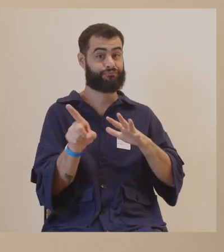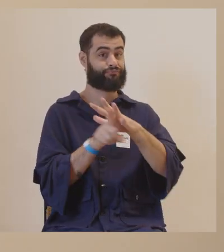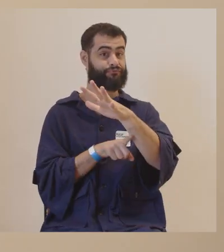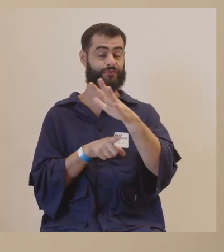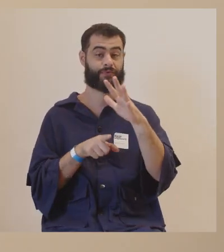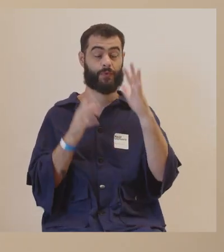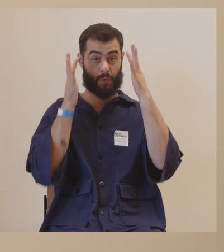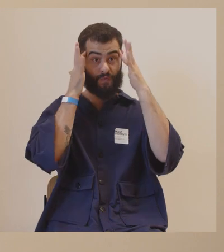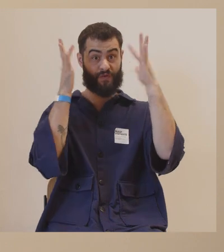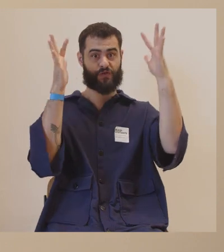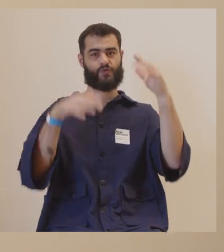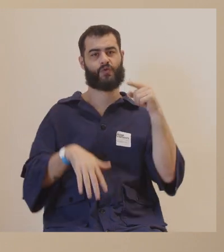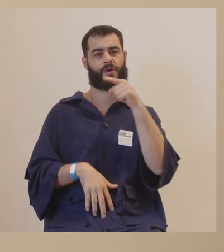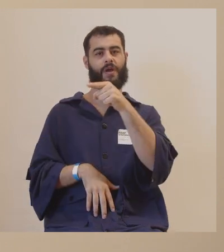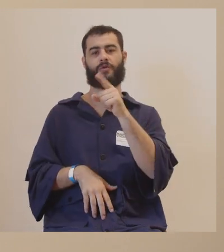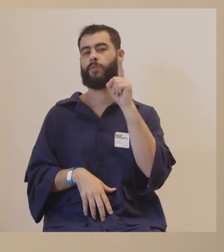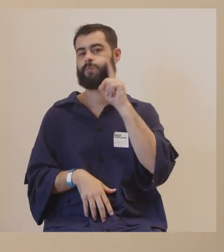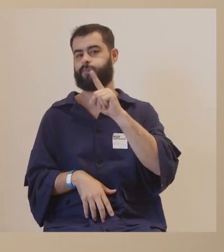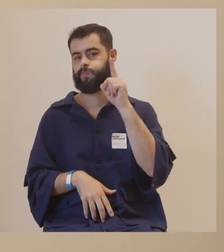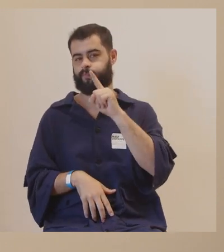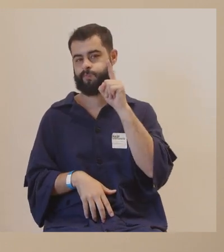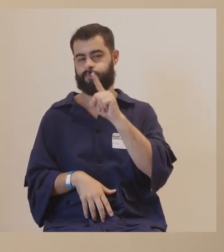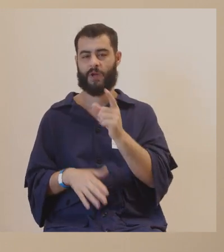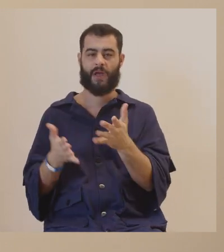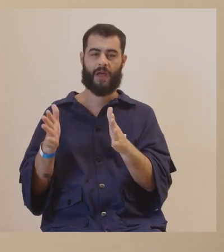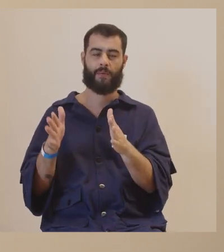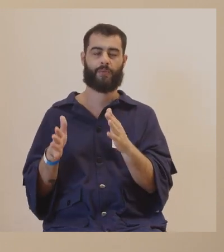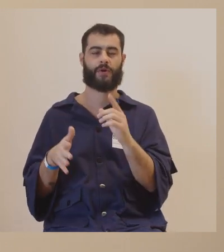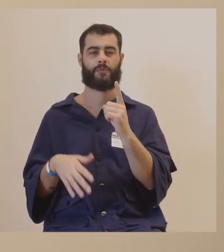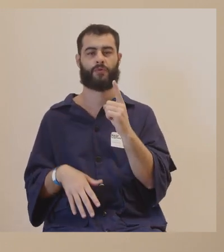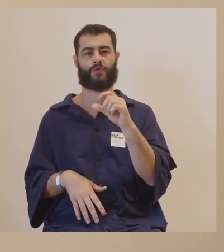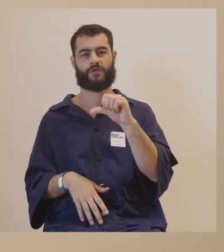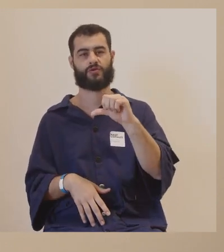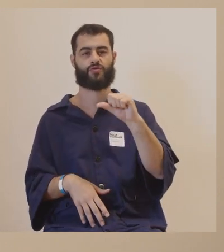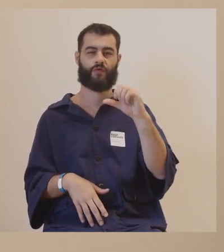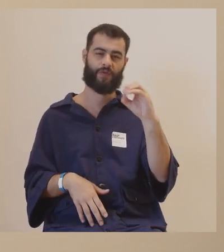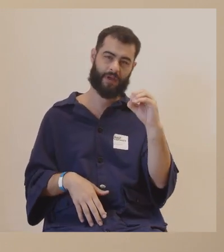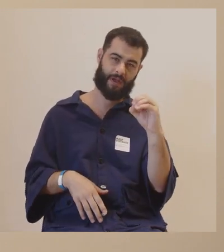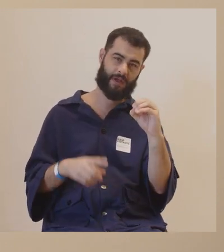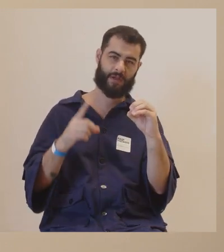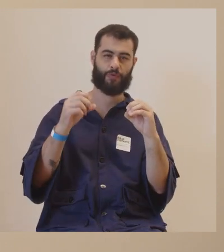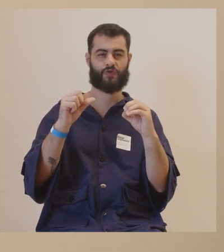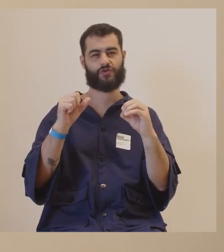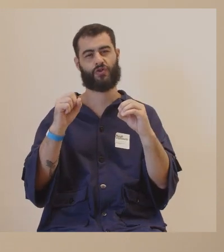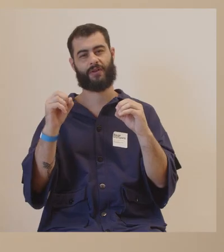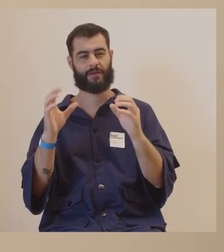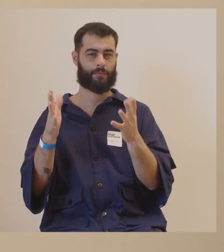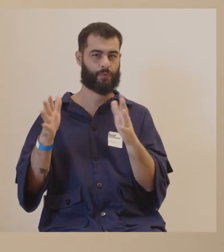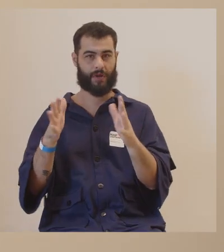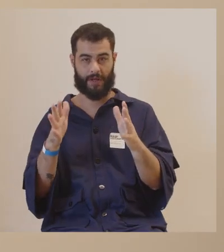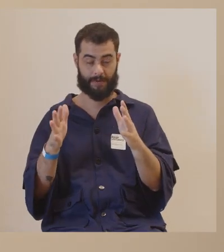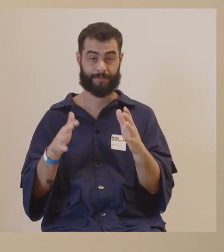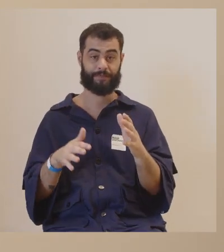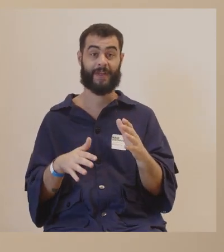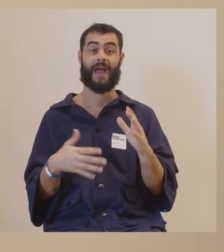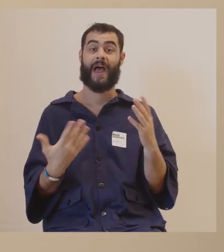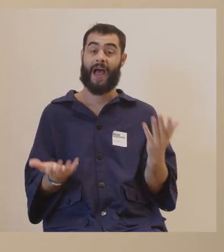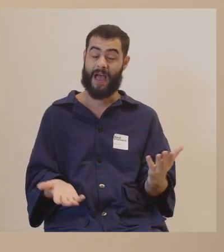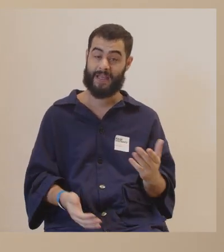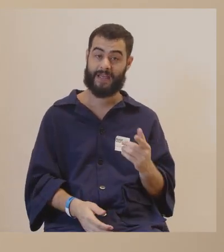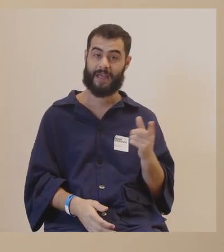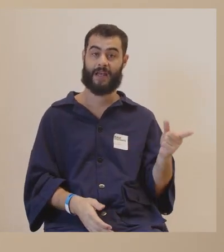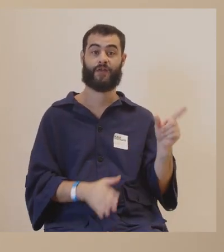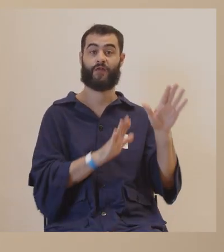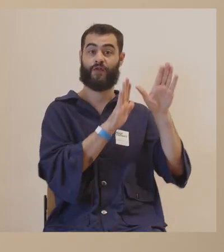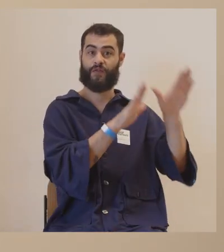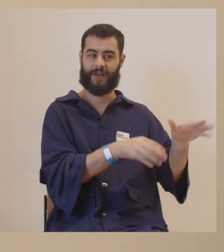colecionismo americano dos anos 80 e 90 do século XIX. A tal ponto que, quando ele está em Giverny, que ele se estabelece em Giverny,